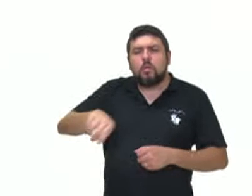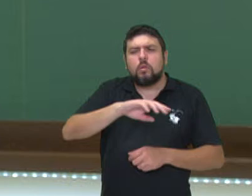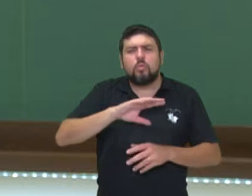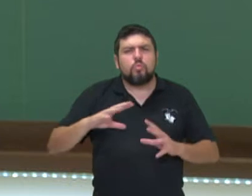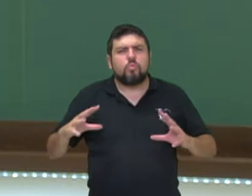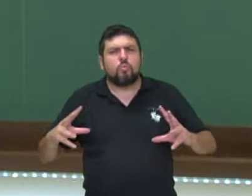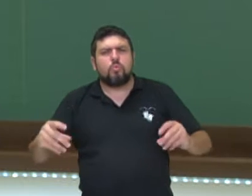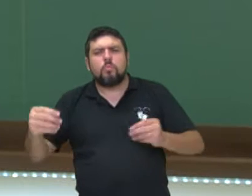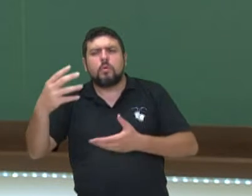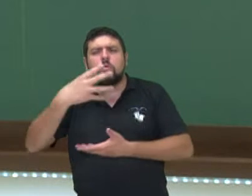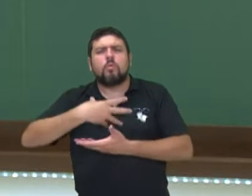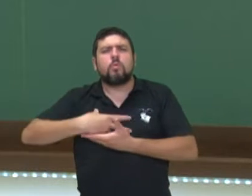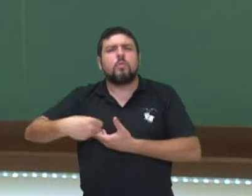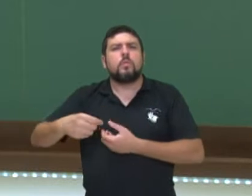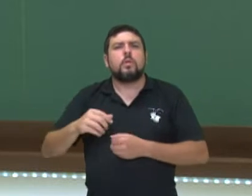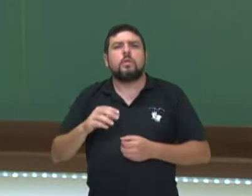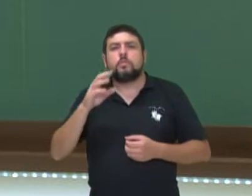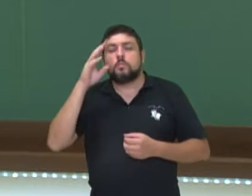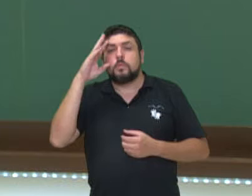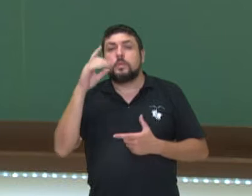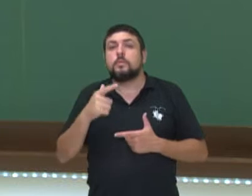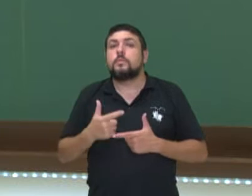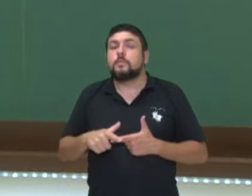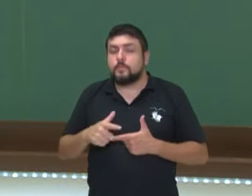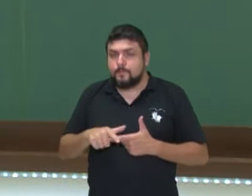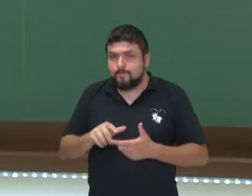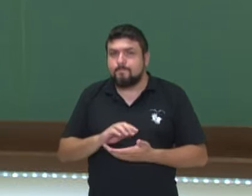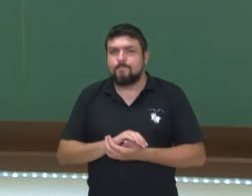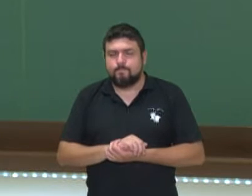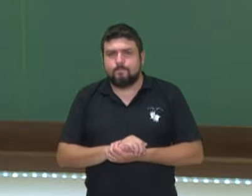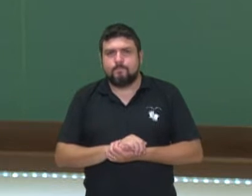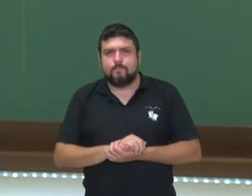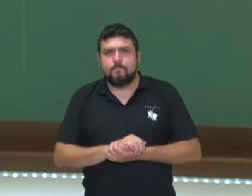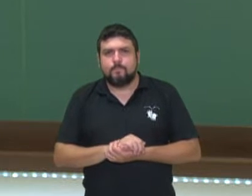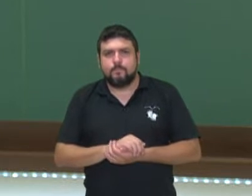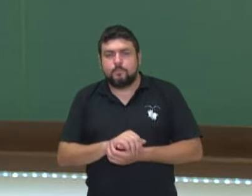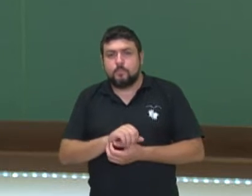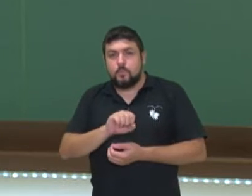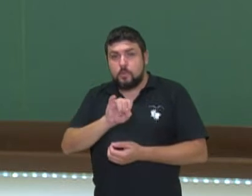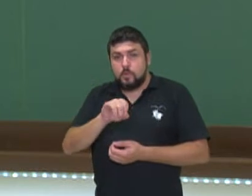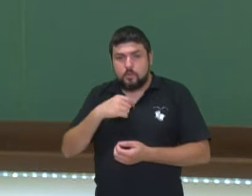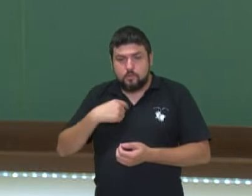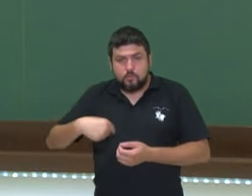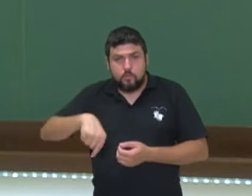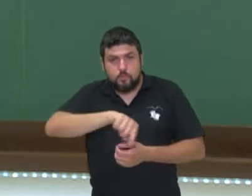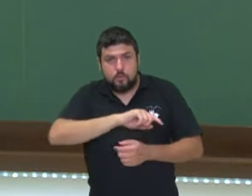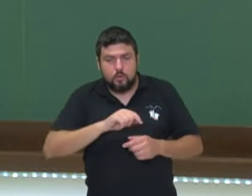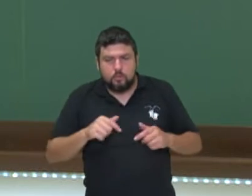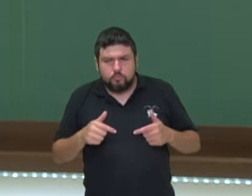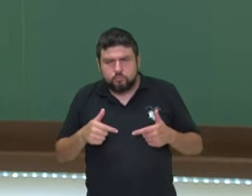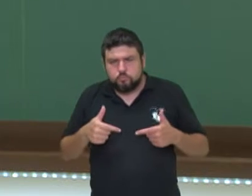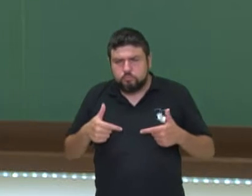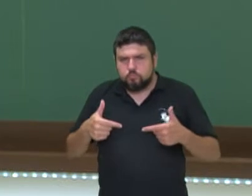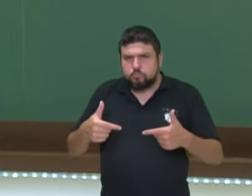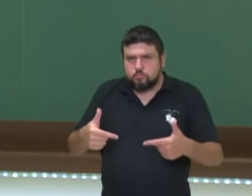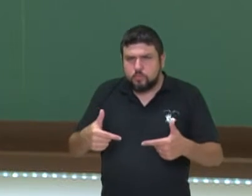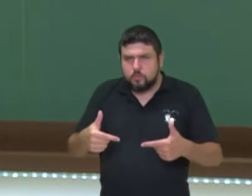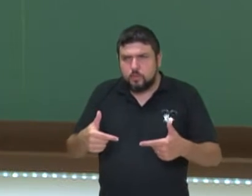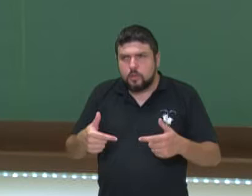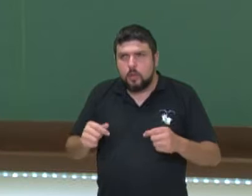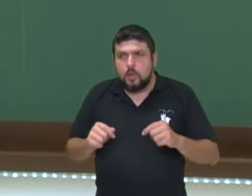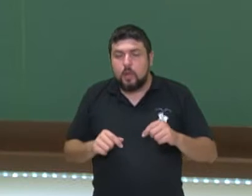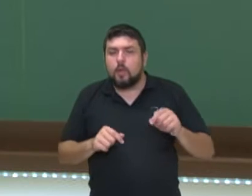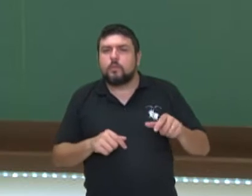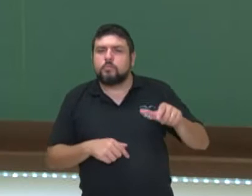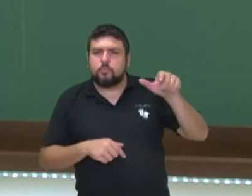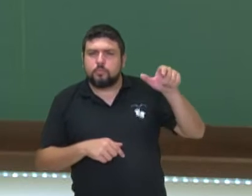contextos? Vejam aí que problema, né? Então, todas as vezes em que nós vamos agir, de acordo com Kant, como nós